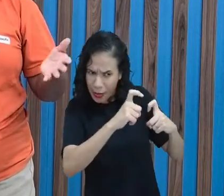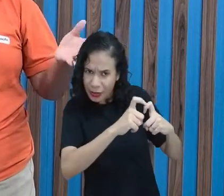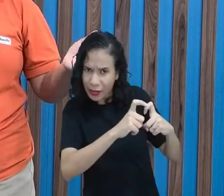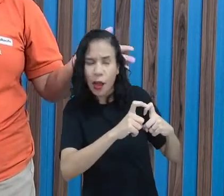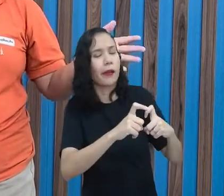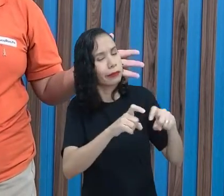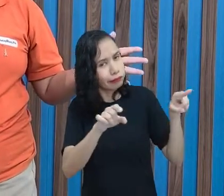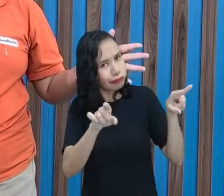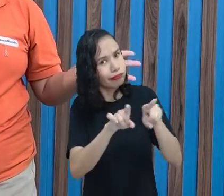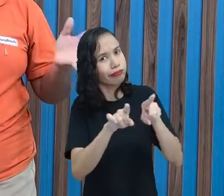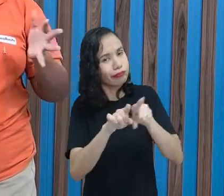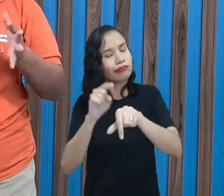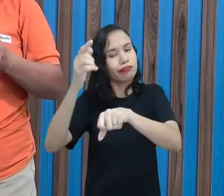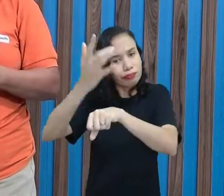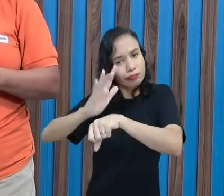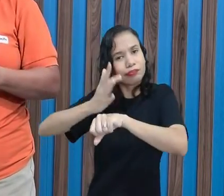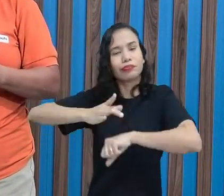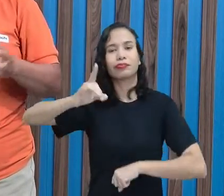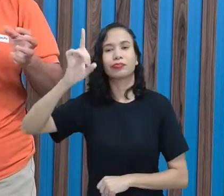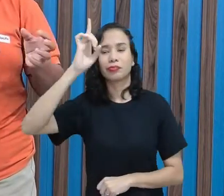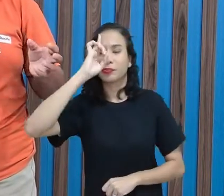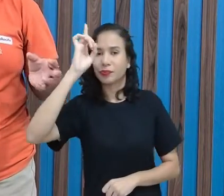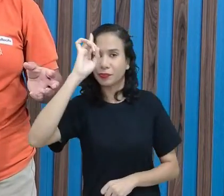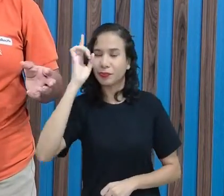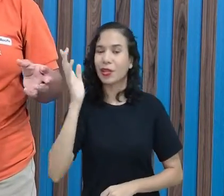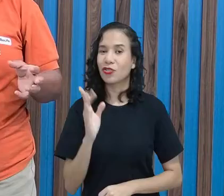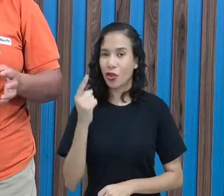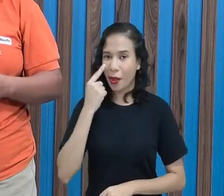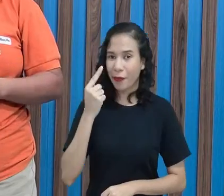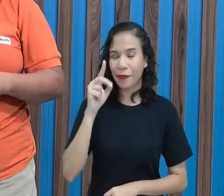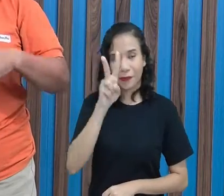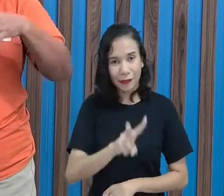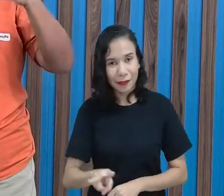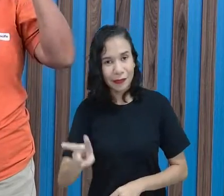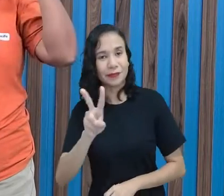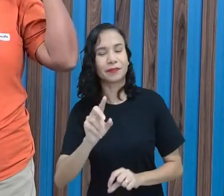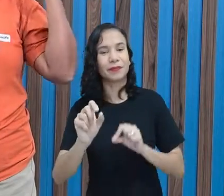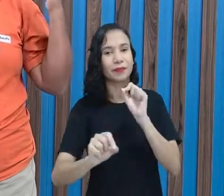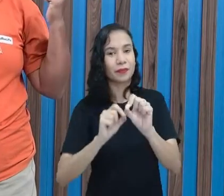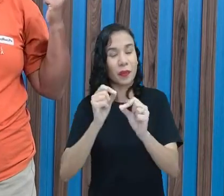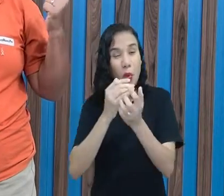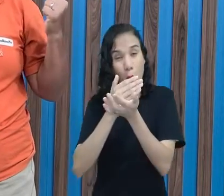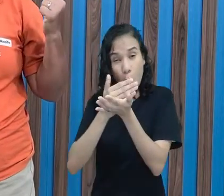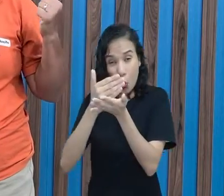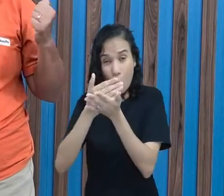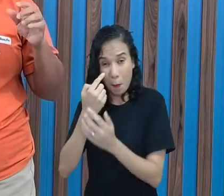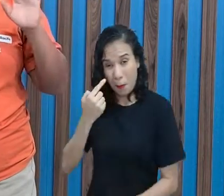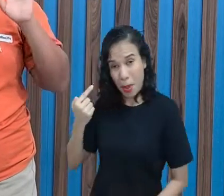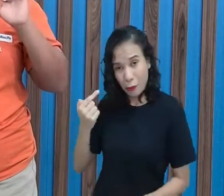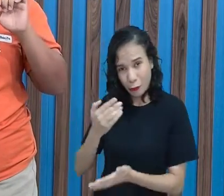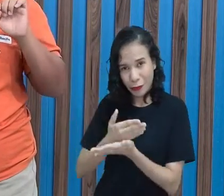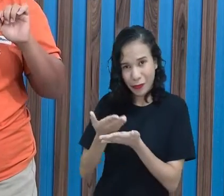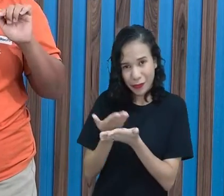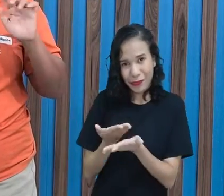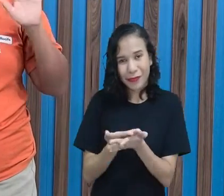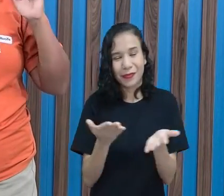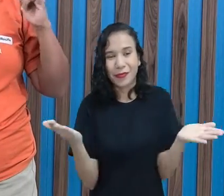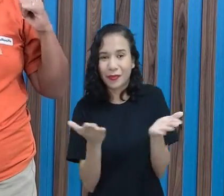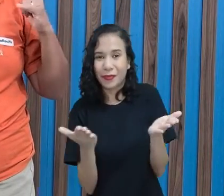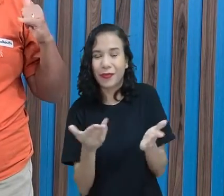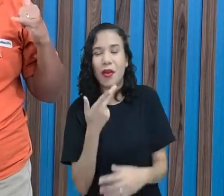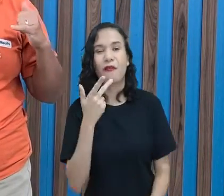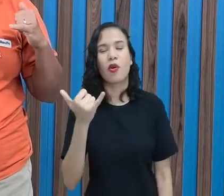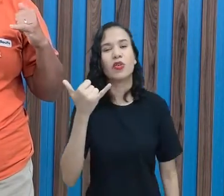mas no dia a dia. Como eu já mostrei para vocês lá no início da aula, quando eu coloquei aquele